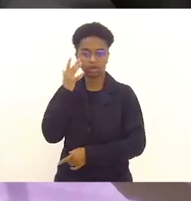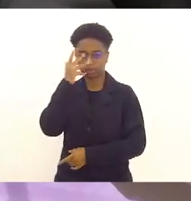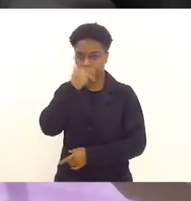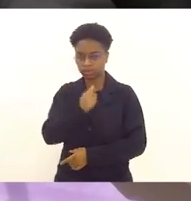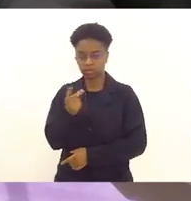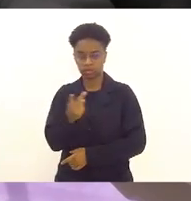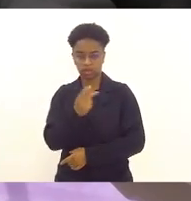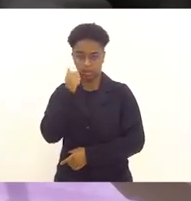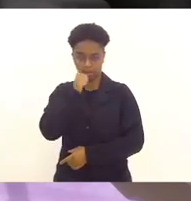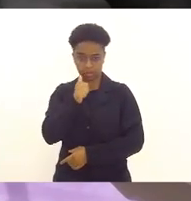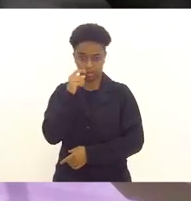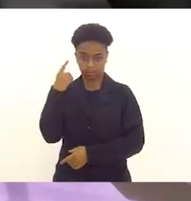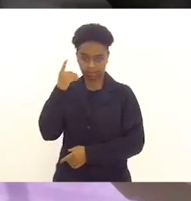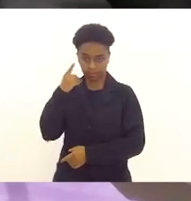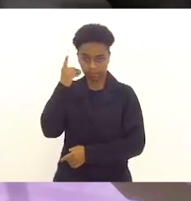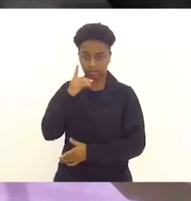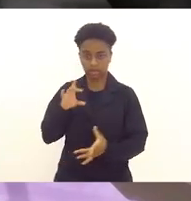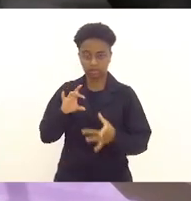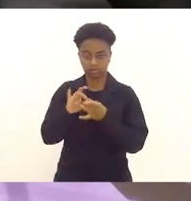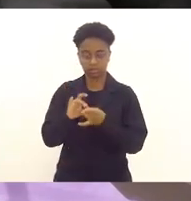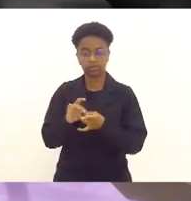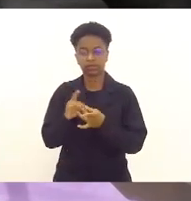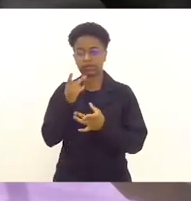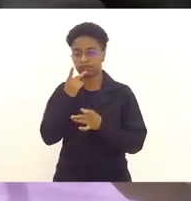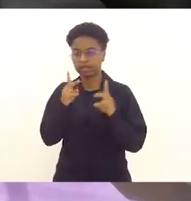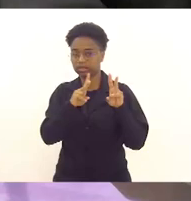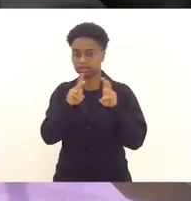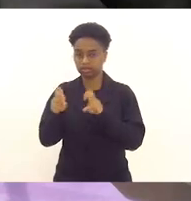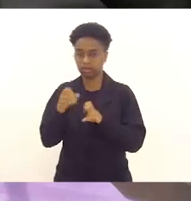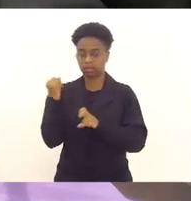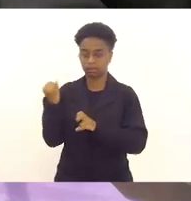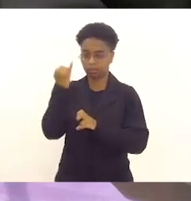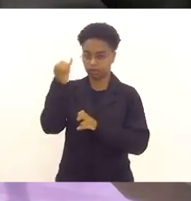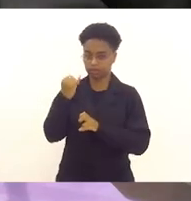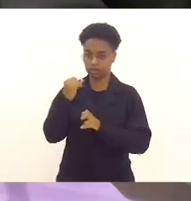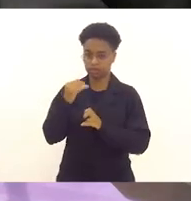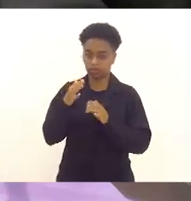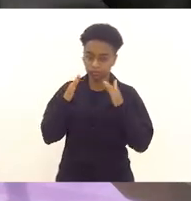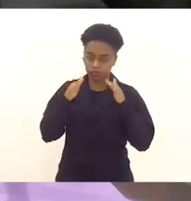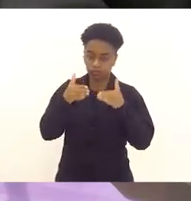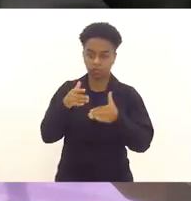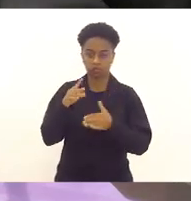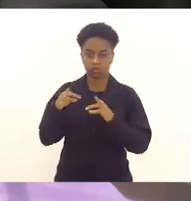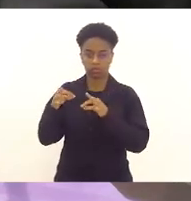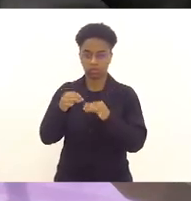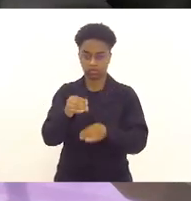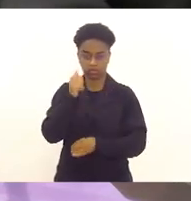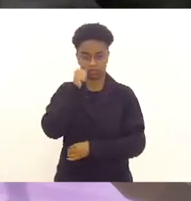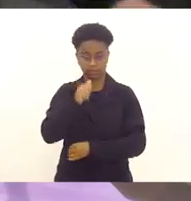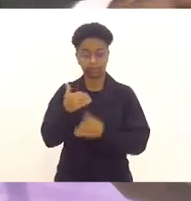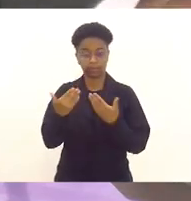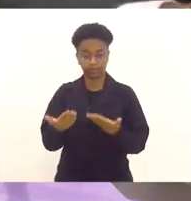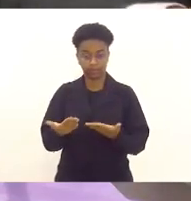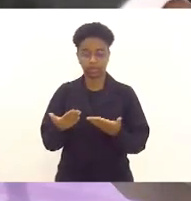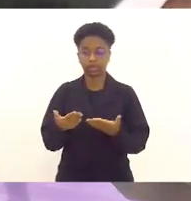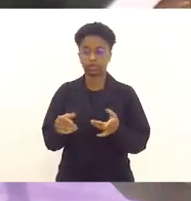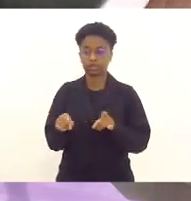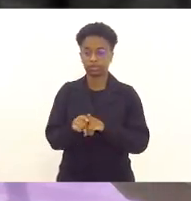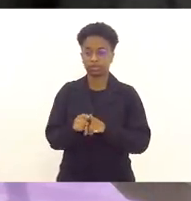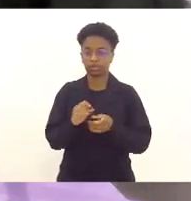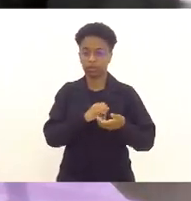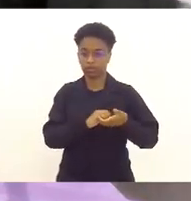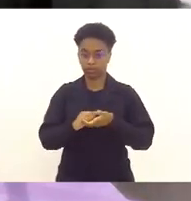deputadas se unirem né para tratar de um assunto tão caro a todas as mulheres né tendo dito isso eu quero também aí